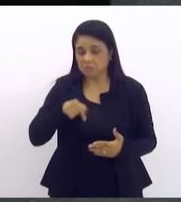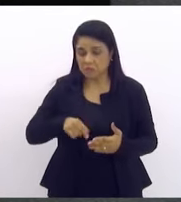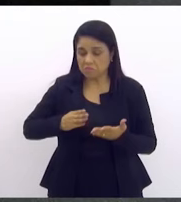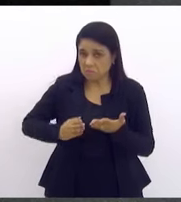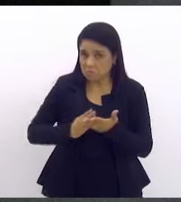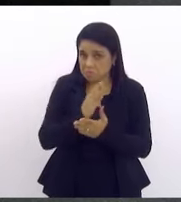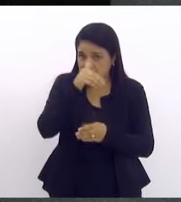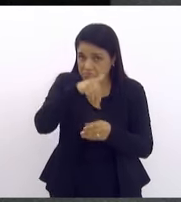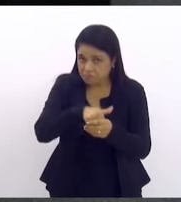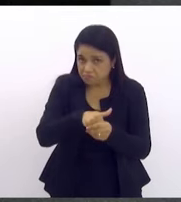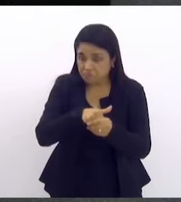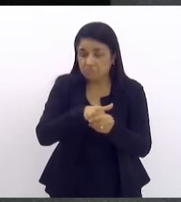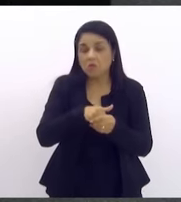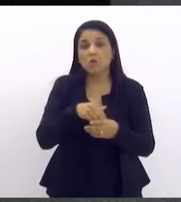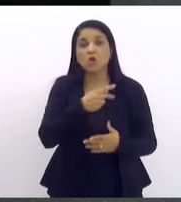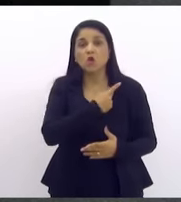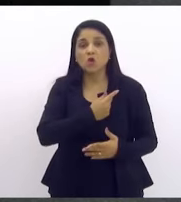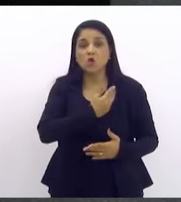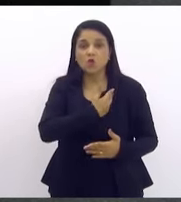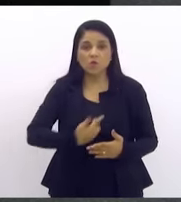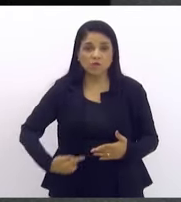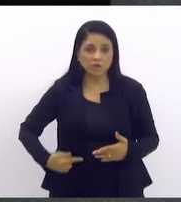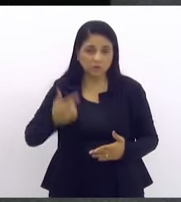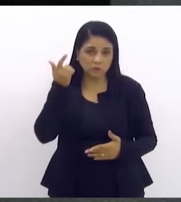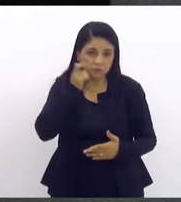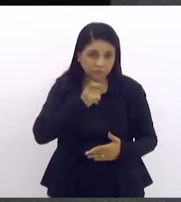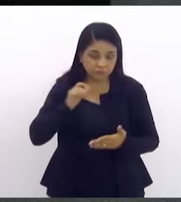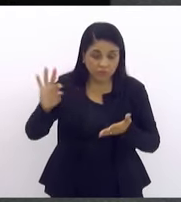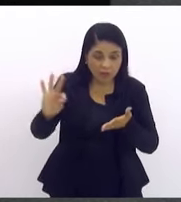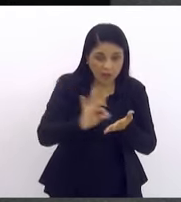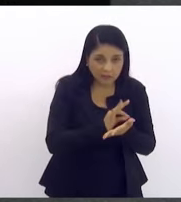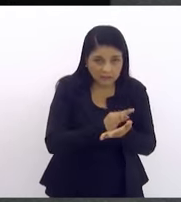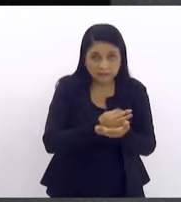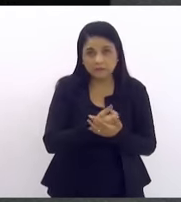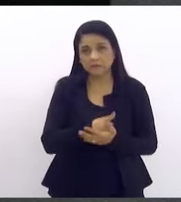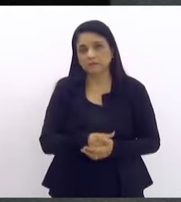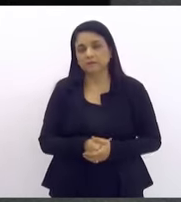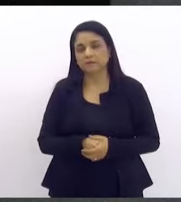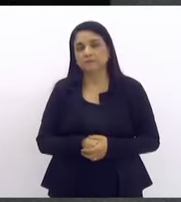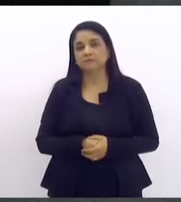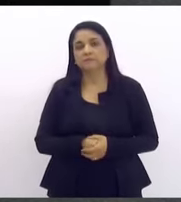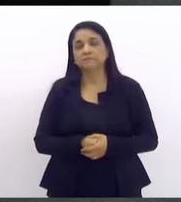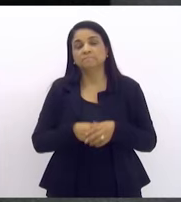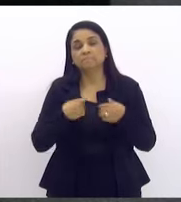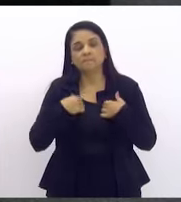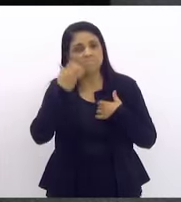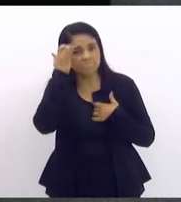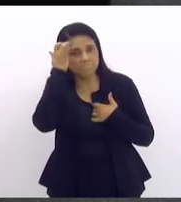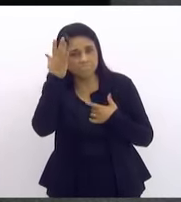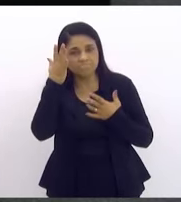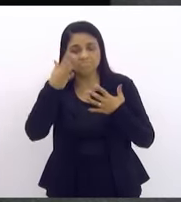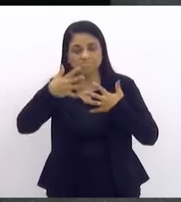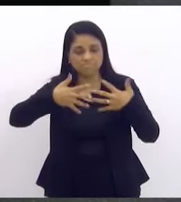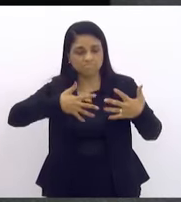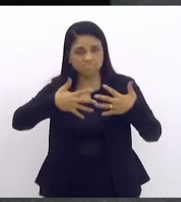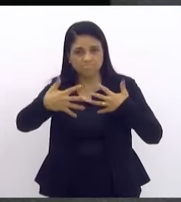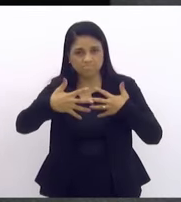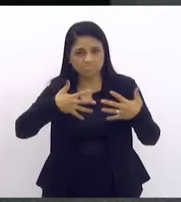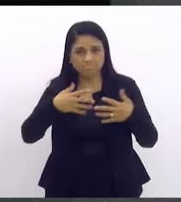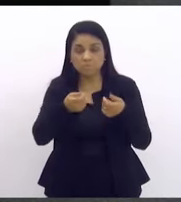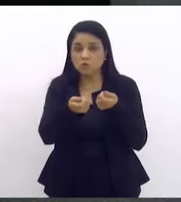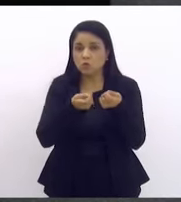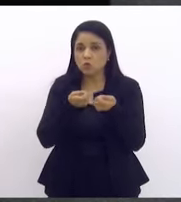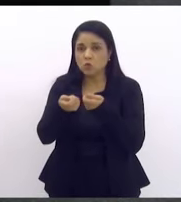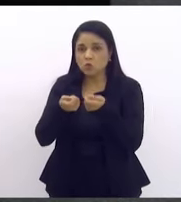aprová-lo, o sancione, porque vai facilitar, dar transparência, dar controle